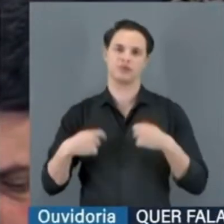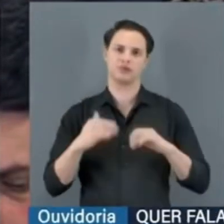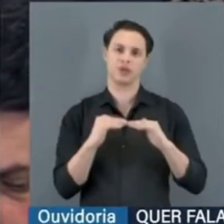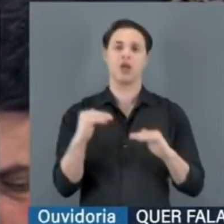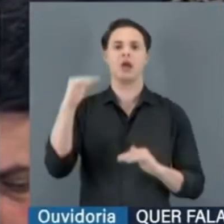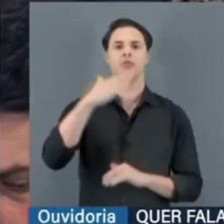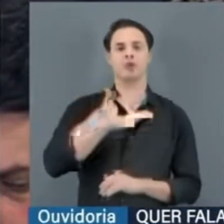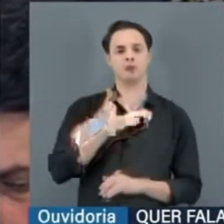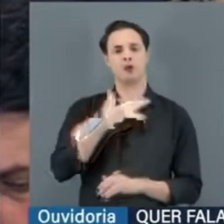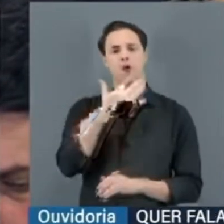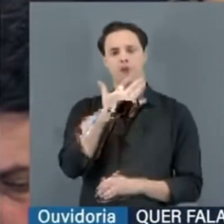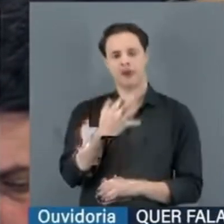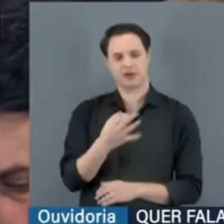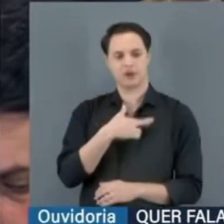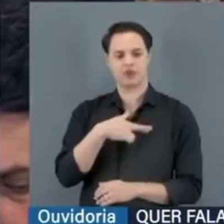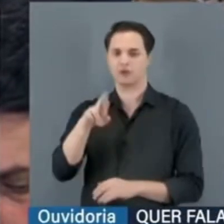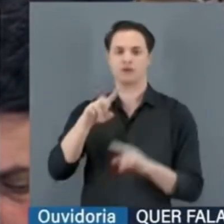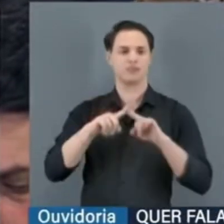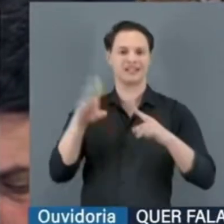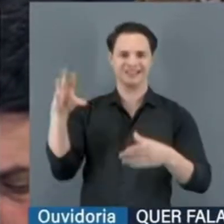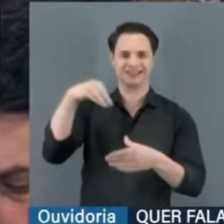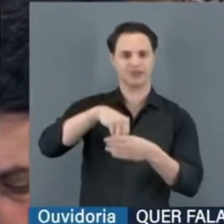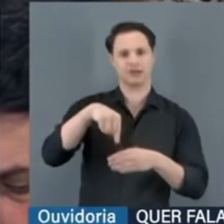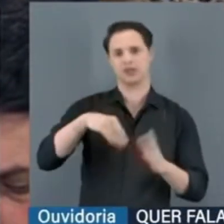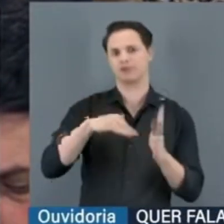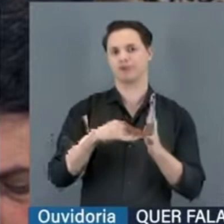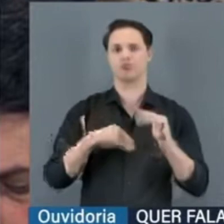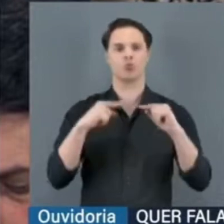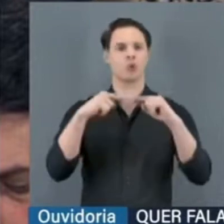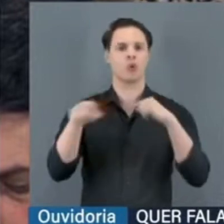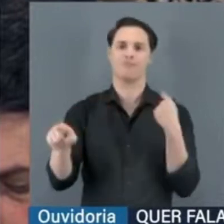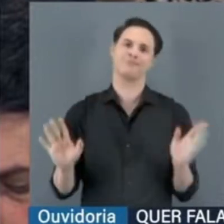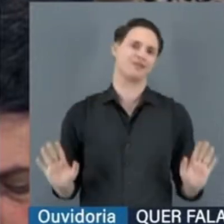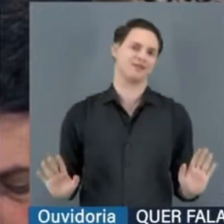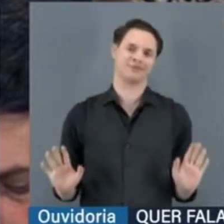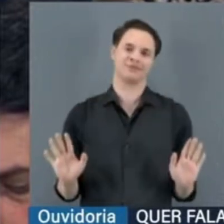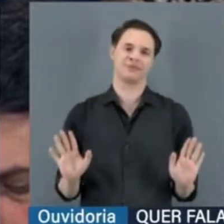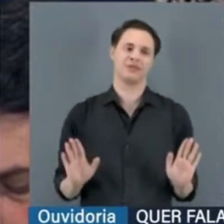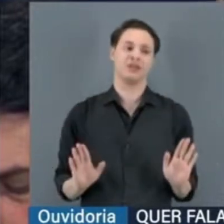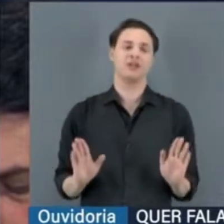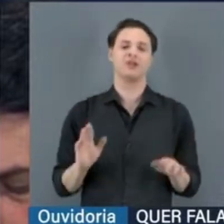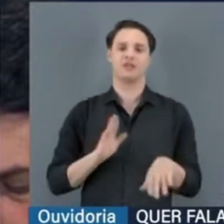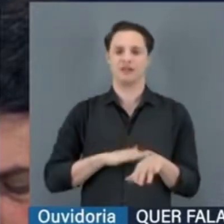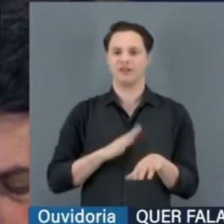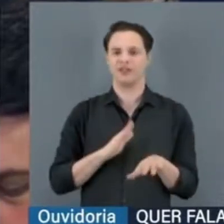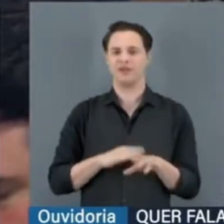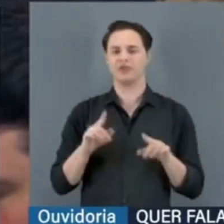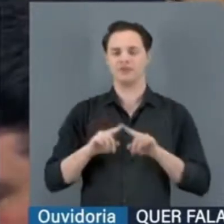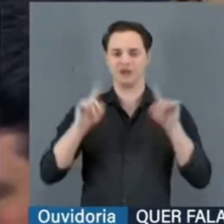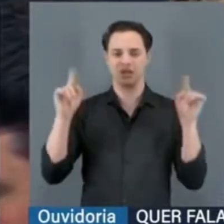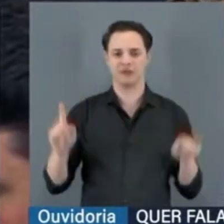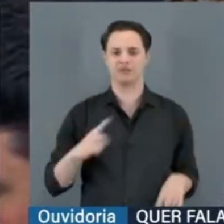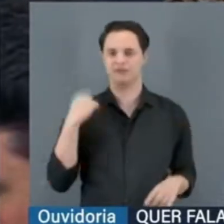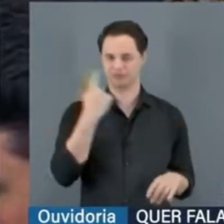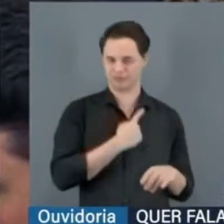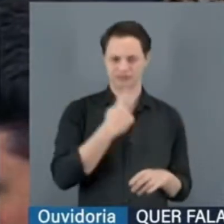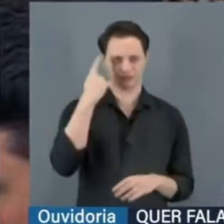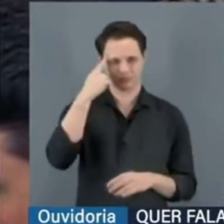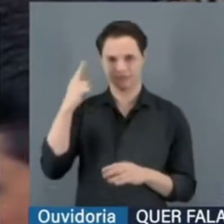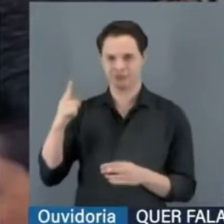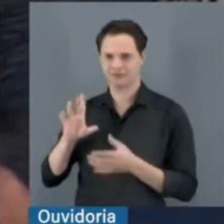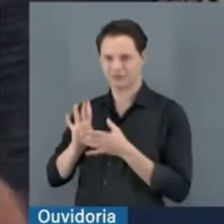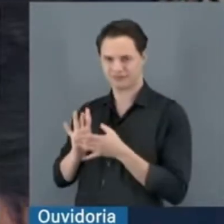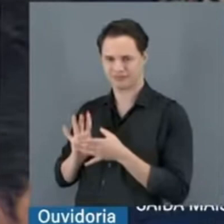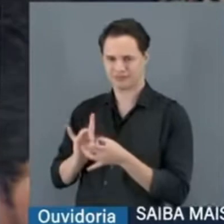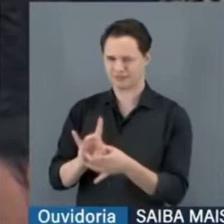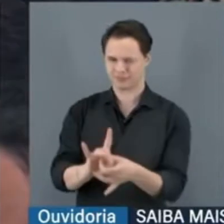trazer ela aqui para dentro do Senado Federal. Nesse contexto, eu queria